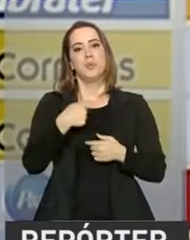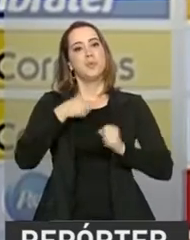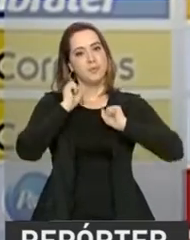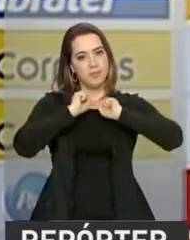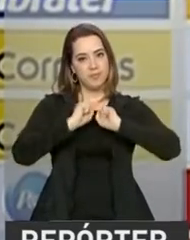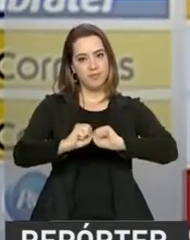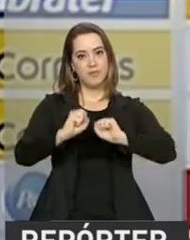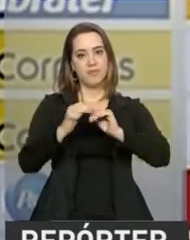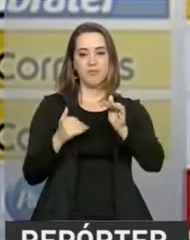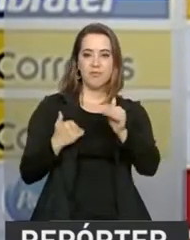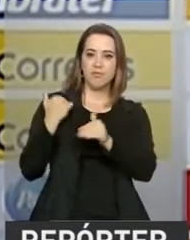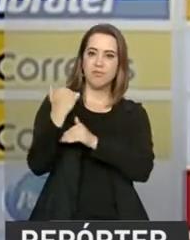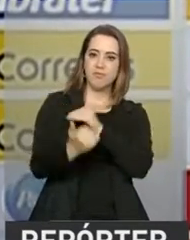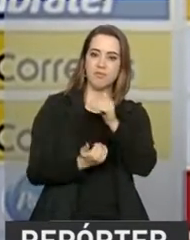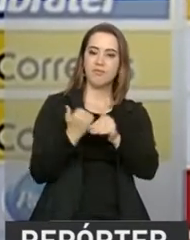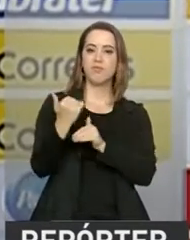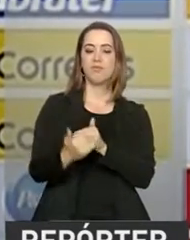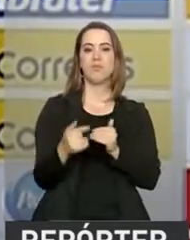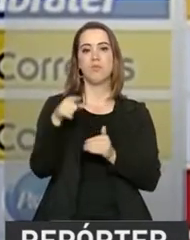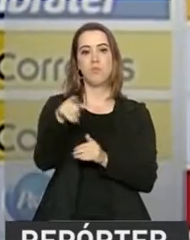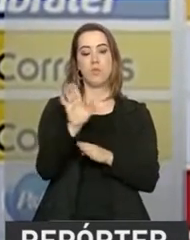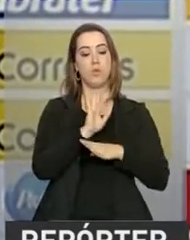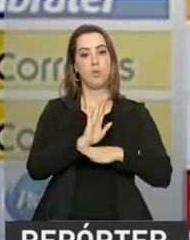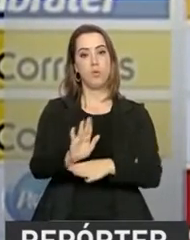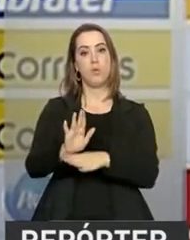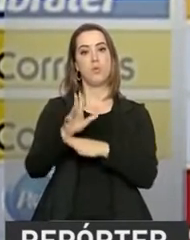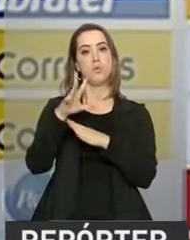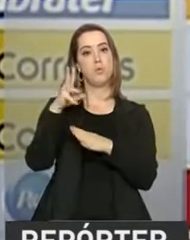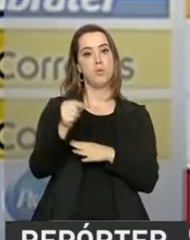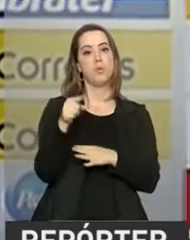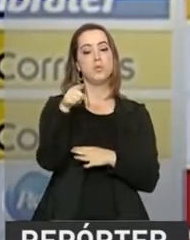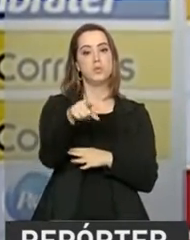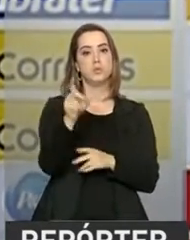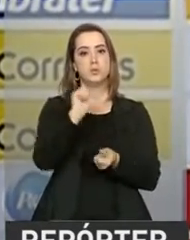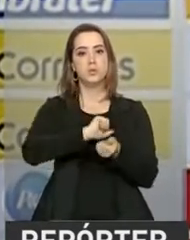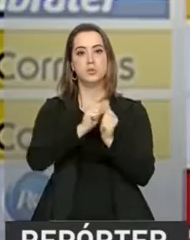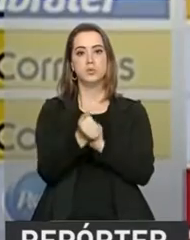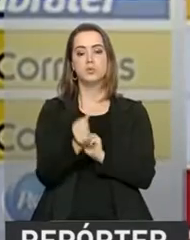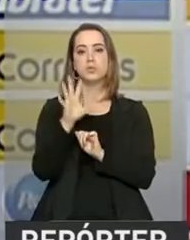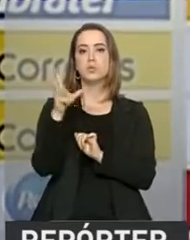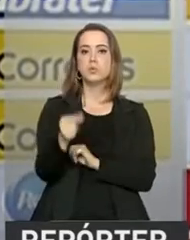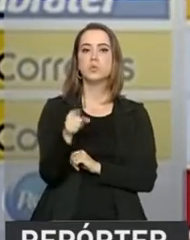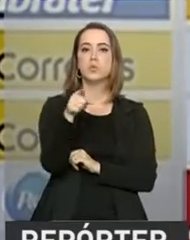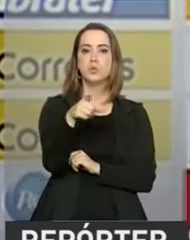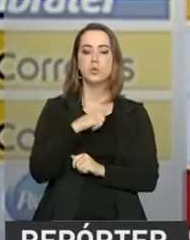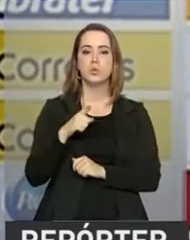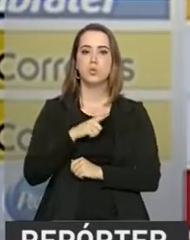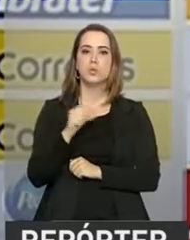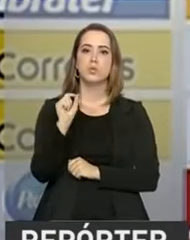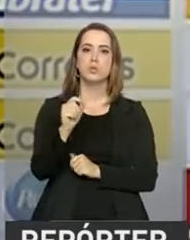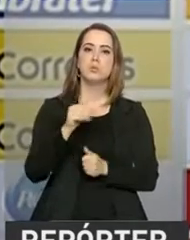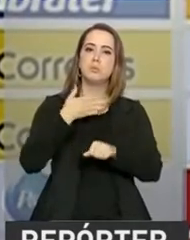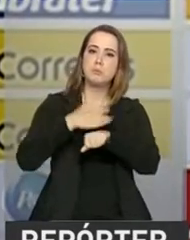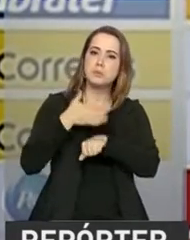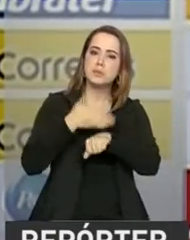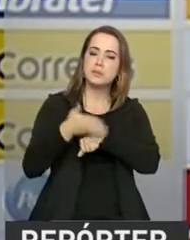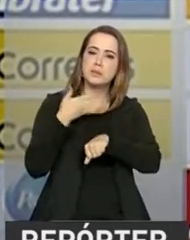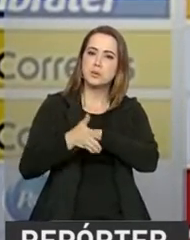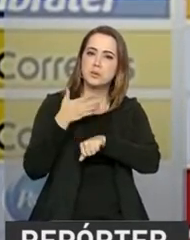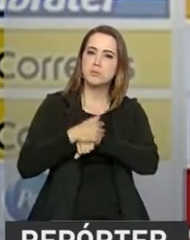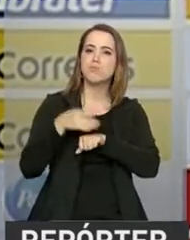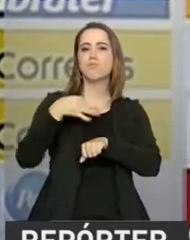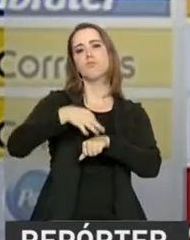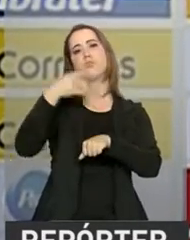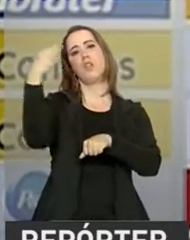pude continuar seguindo. O apoio para o atleta é tudo, né? Porque você tem que treinar em alto